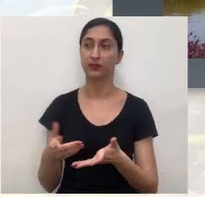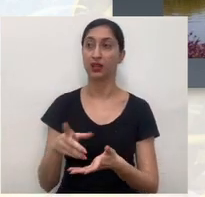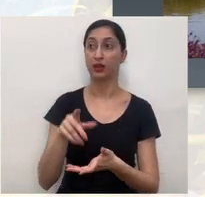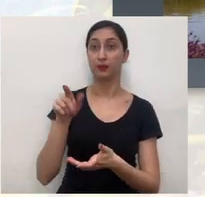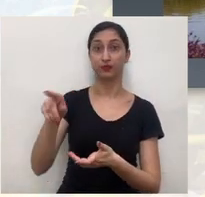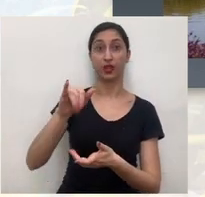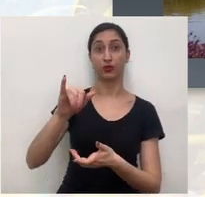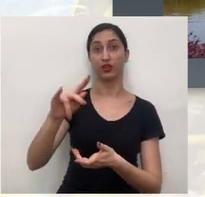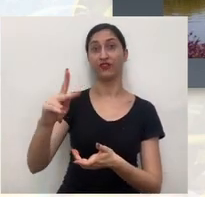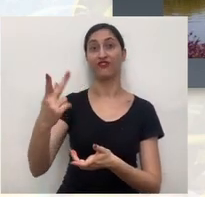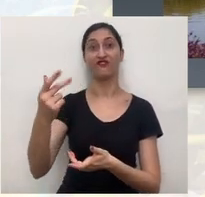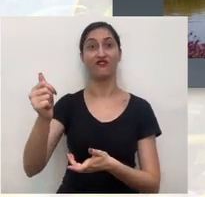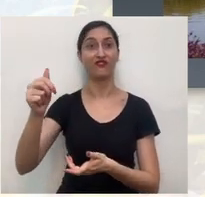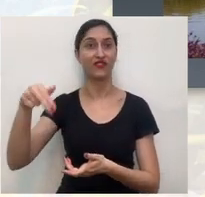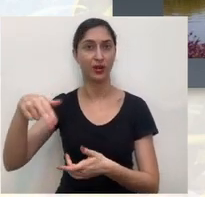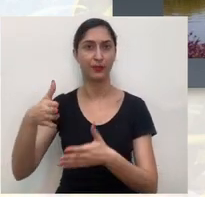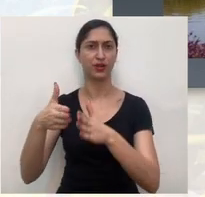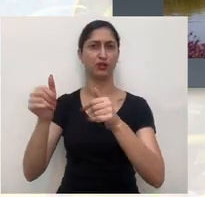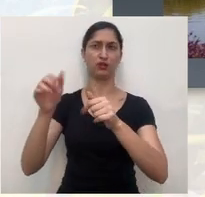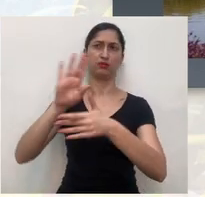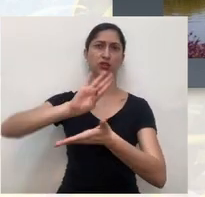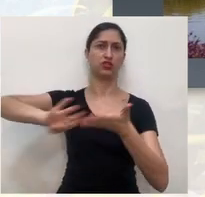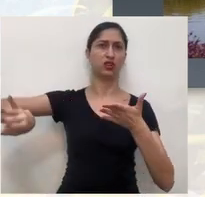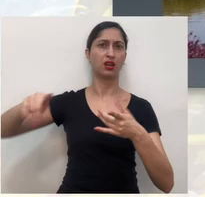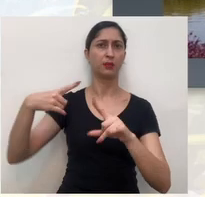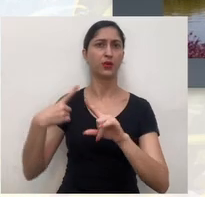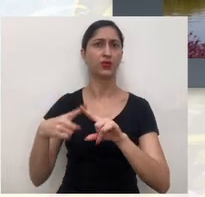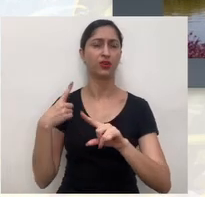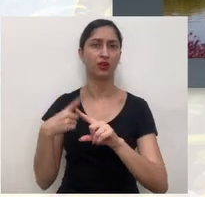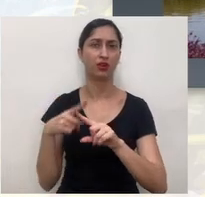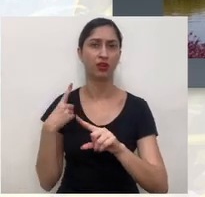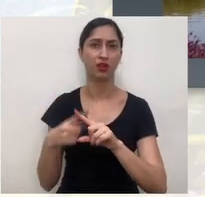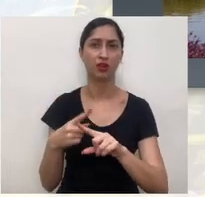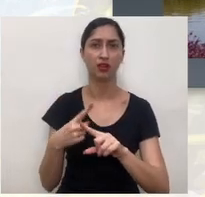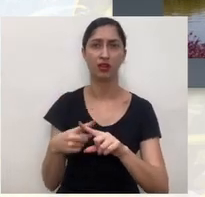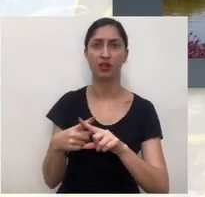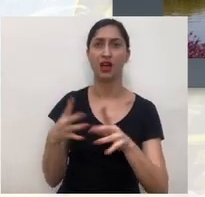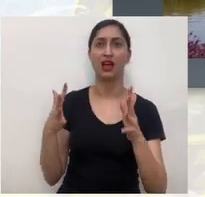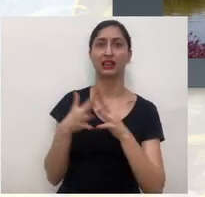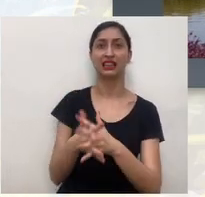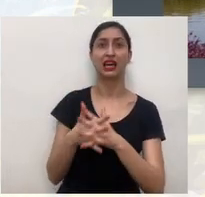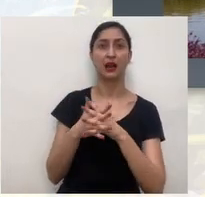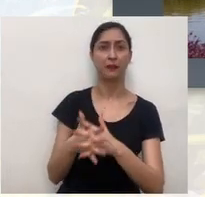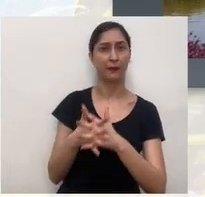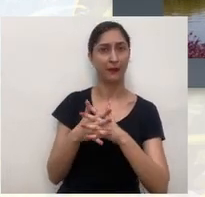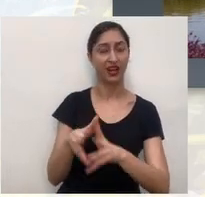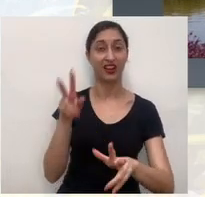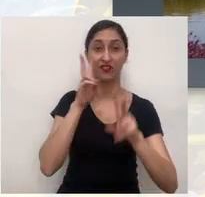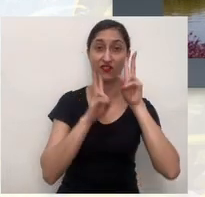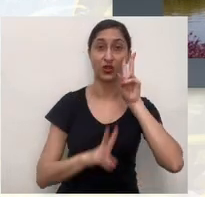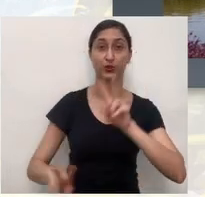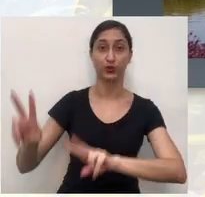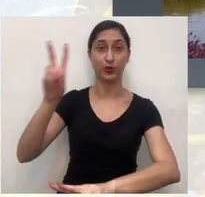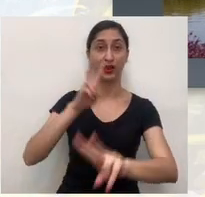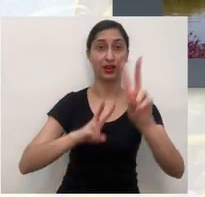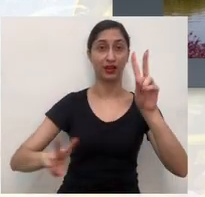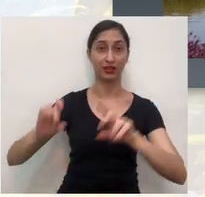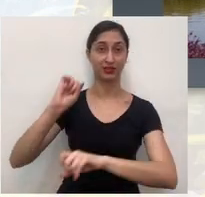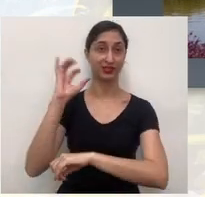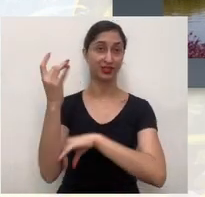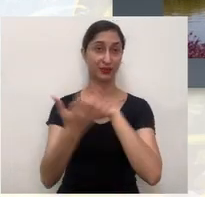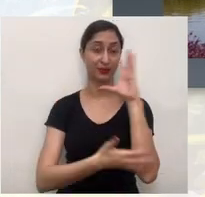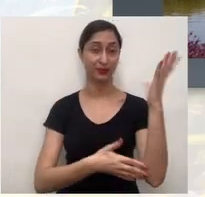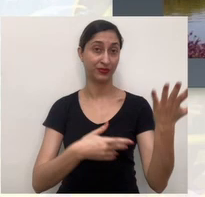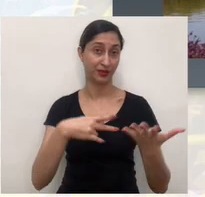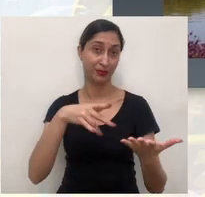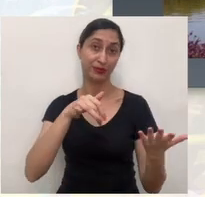exigiu que a Petrobras retirasse aquele totem, porque entendeu que ele estava interferindo com a visualização da paisagem, que, no